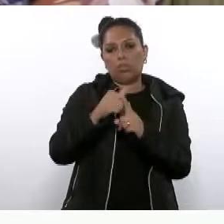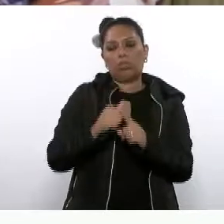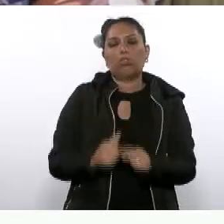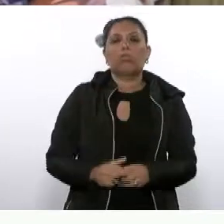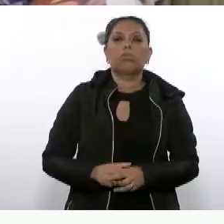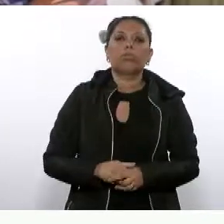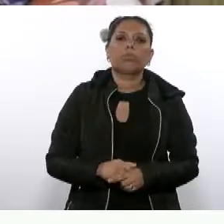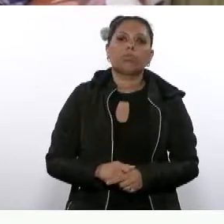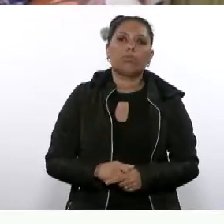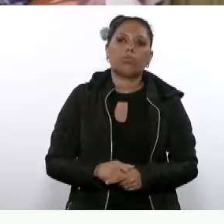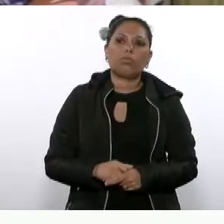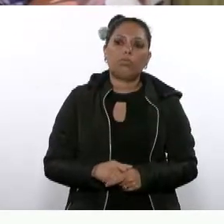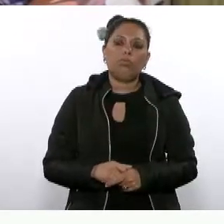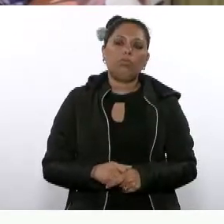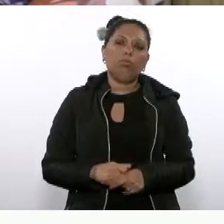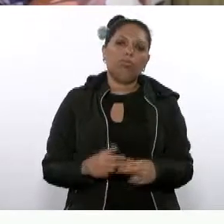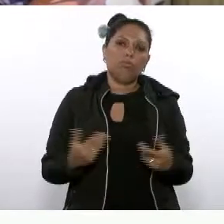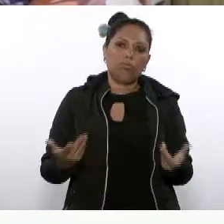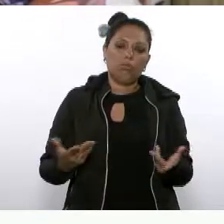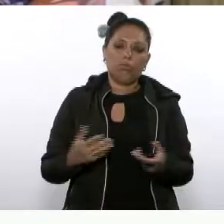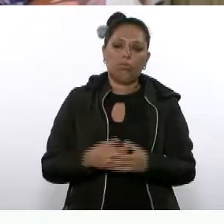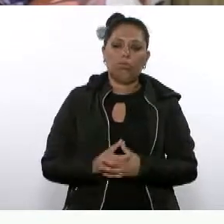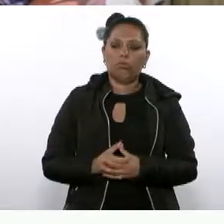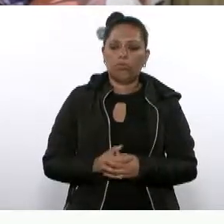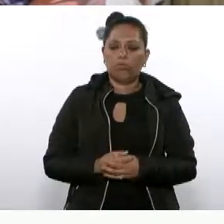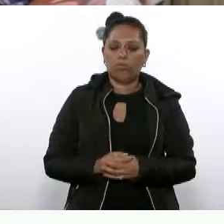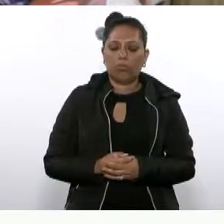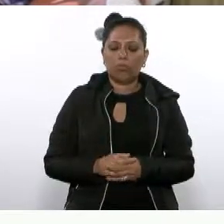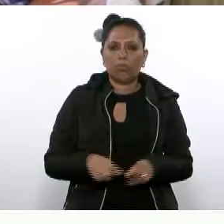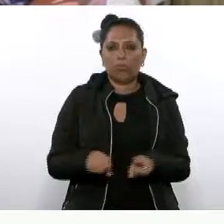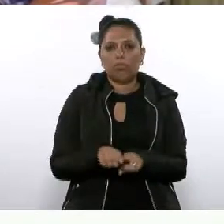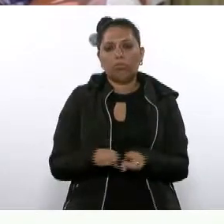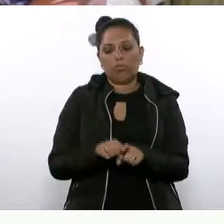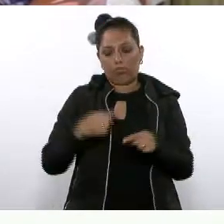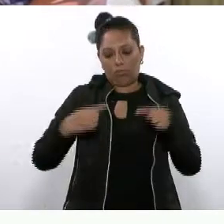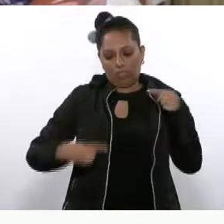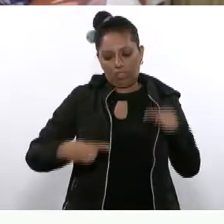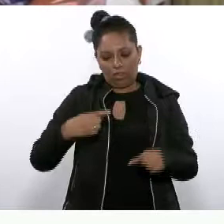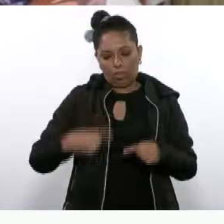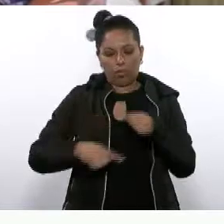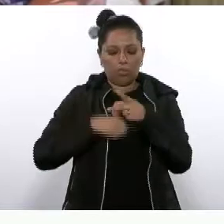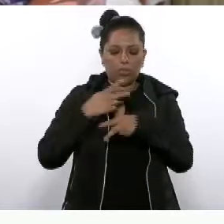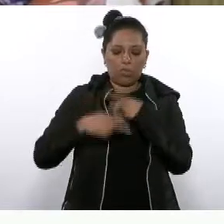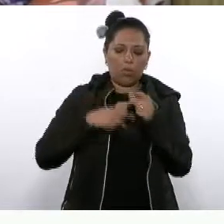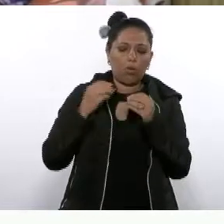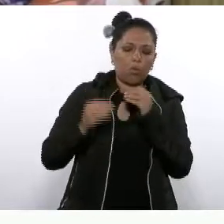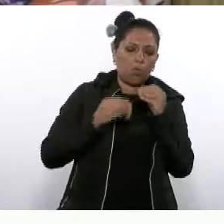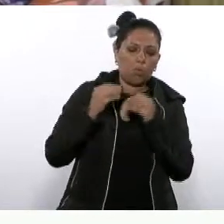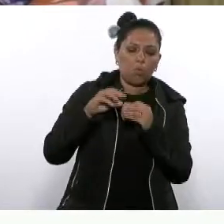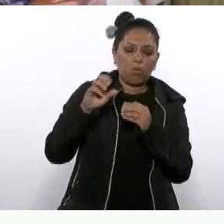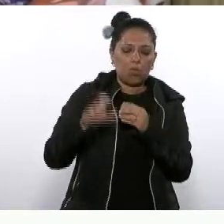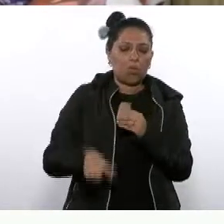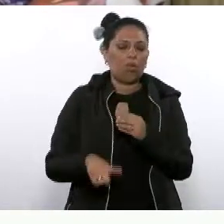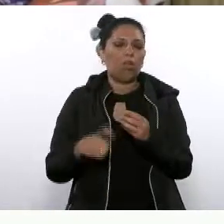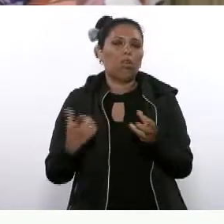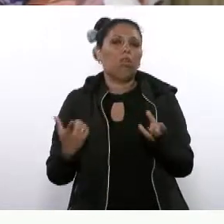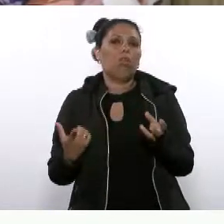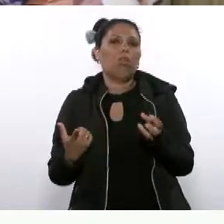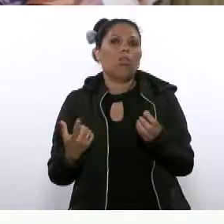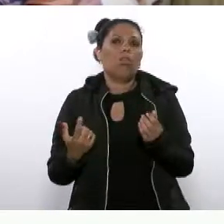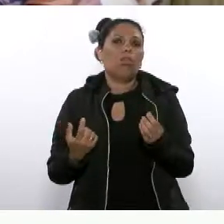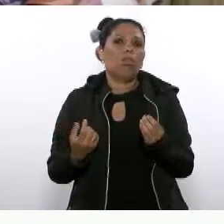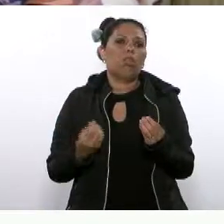E aí, perfeito, debate aqui sobre as questões, como é que seria feito, como é que seria